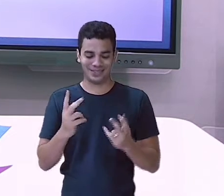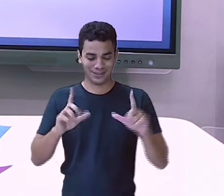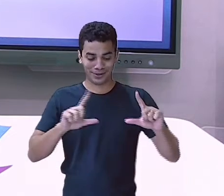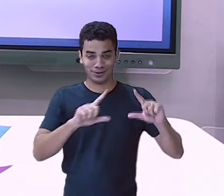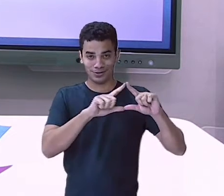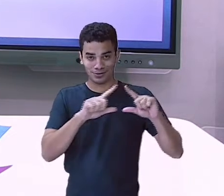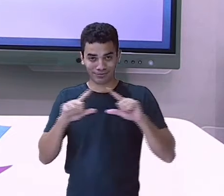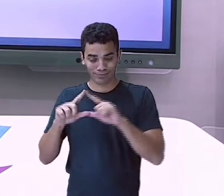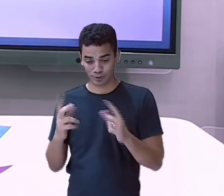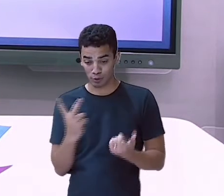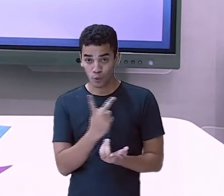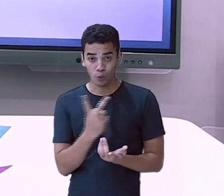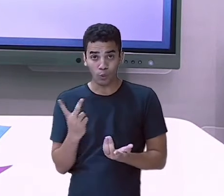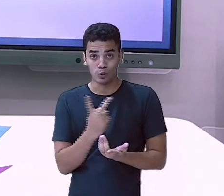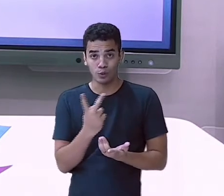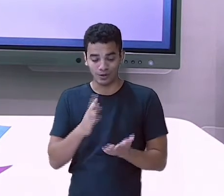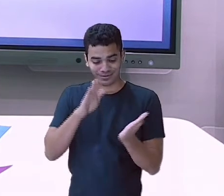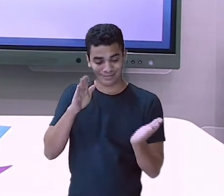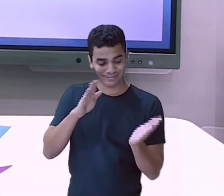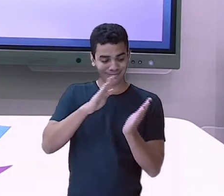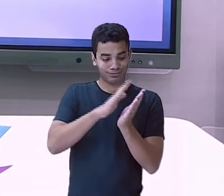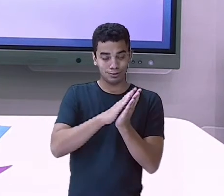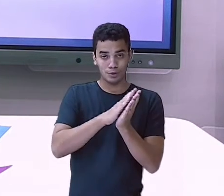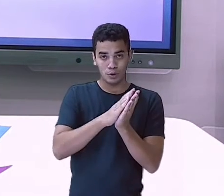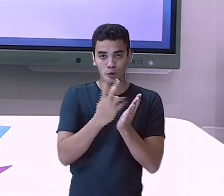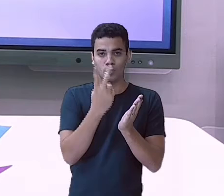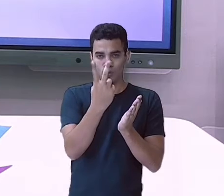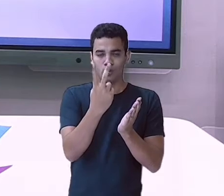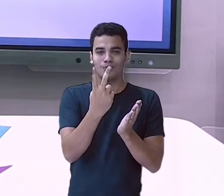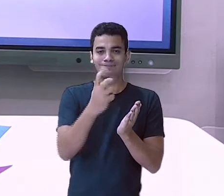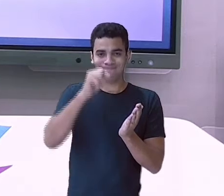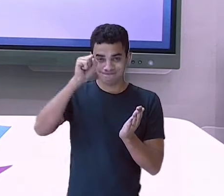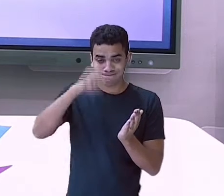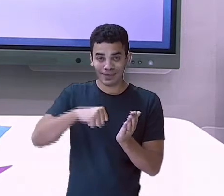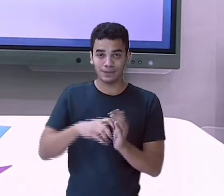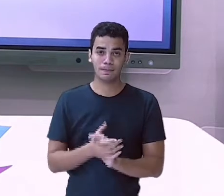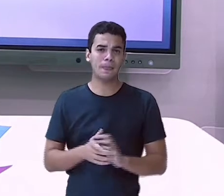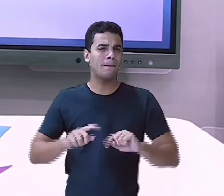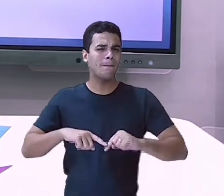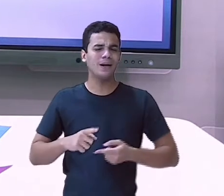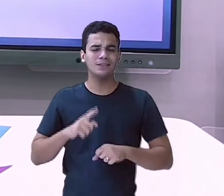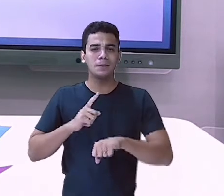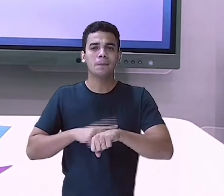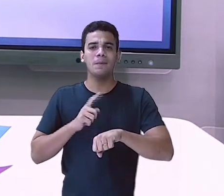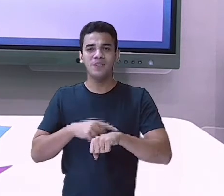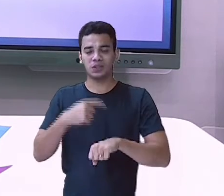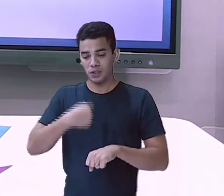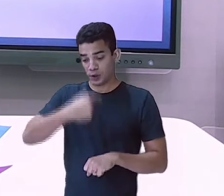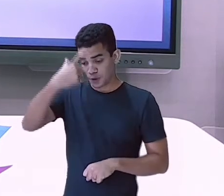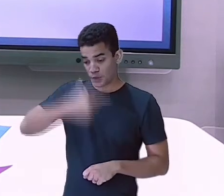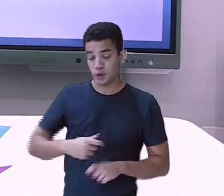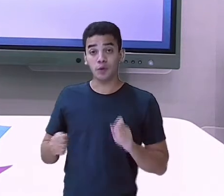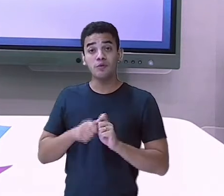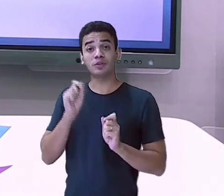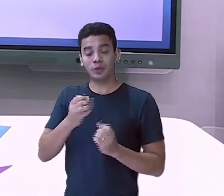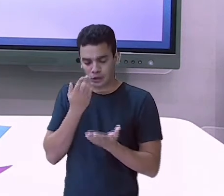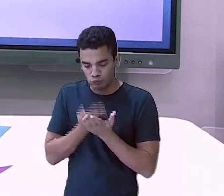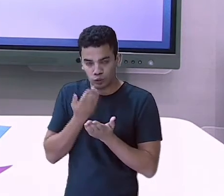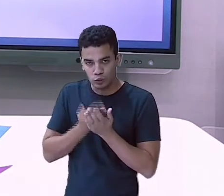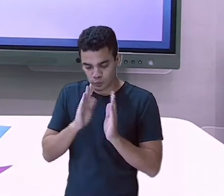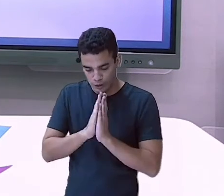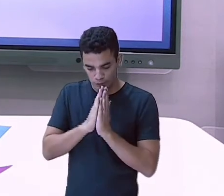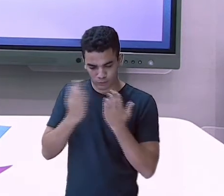congruentes. Mas, e quando eu estiver com o livro na mão? Eu não vou poder recortar a figura